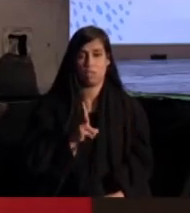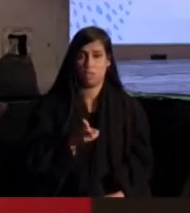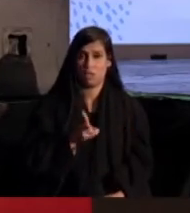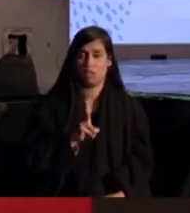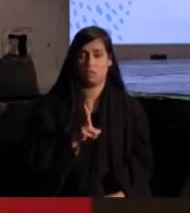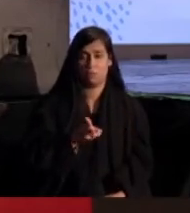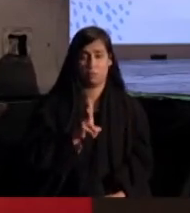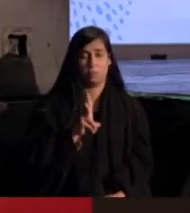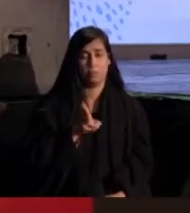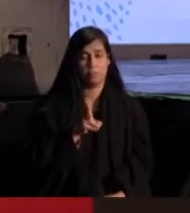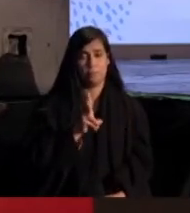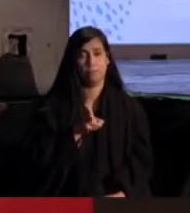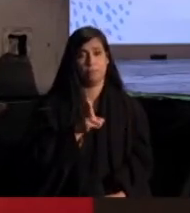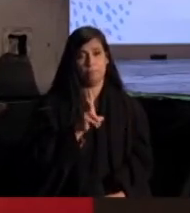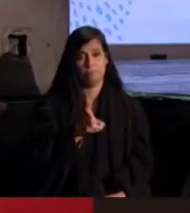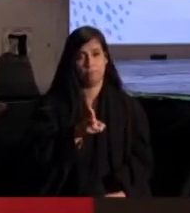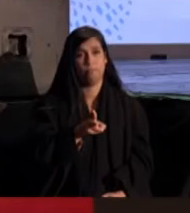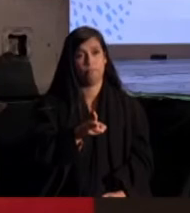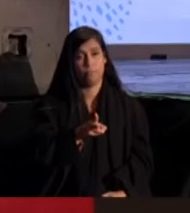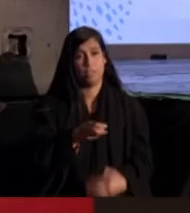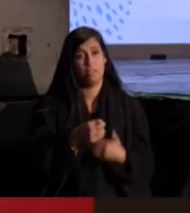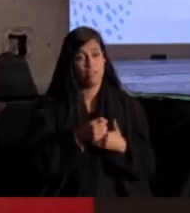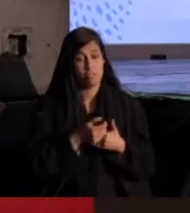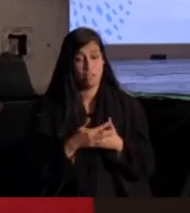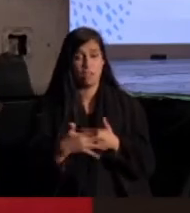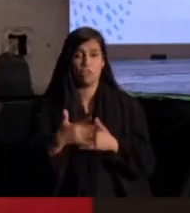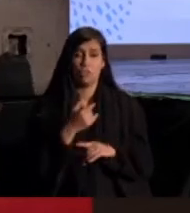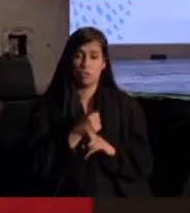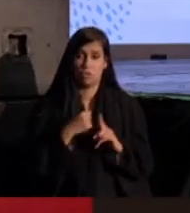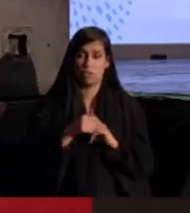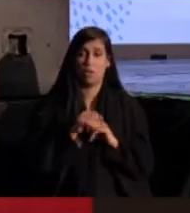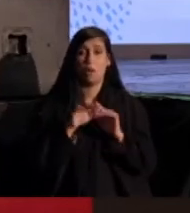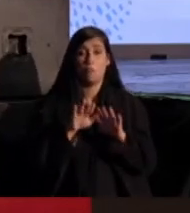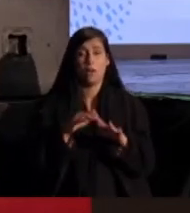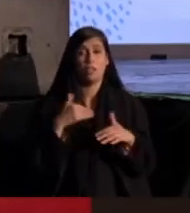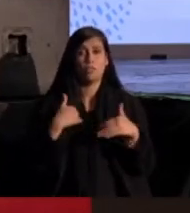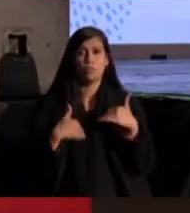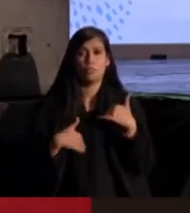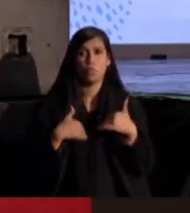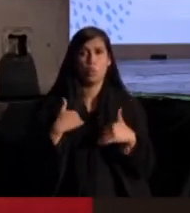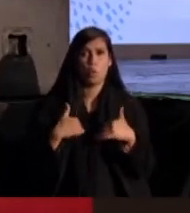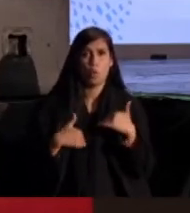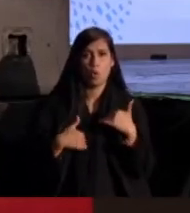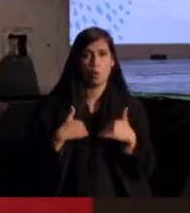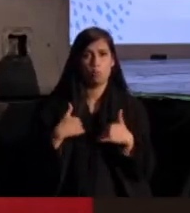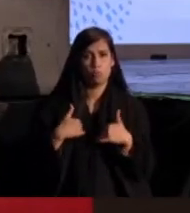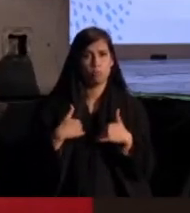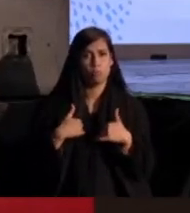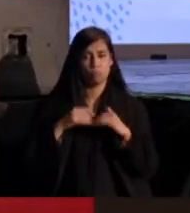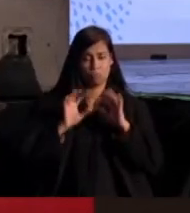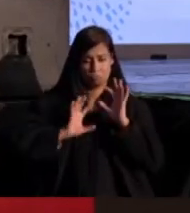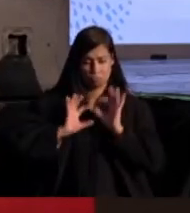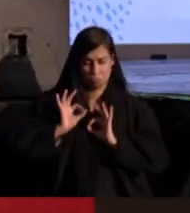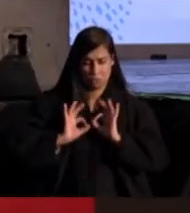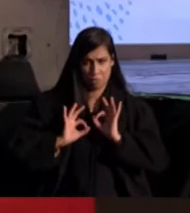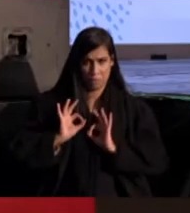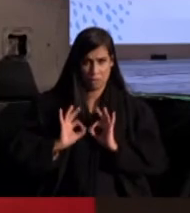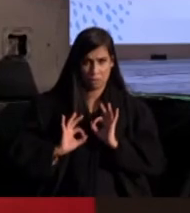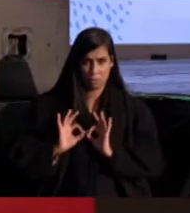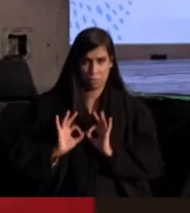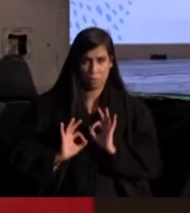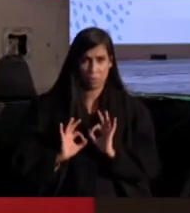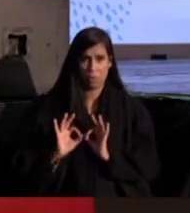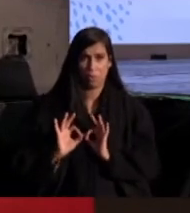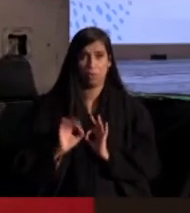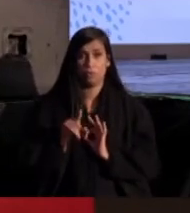processos sociais nos quais o indivíduo está inserido. Se o corpo é socialmente formado, com igual razão pode-se falar em formação